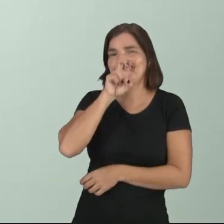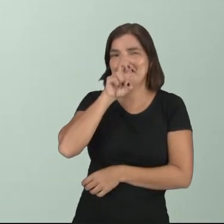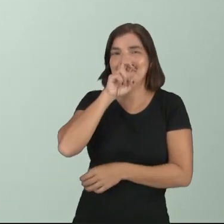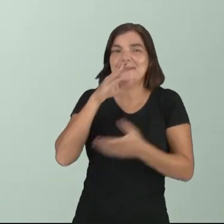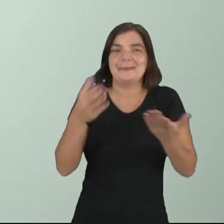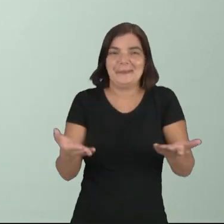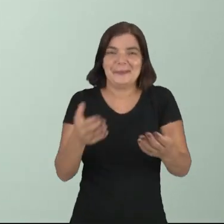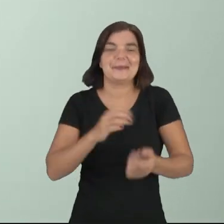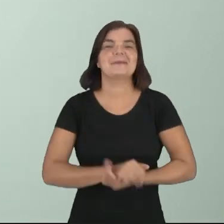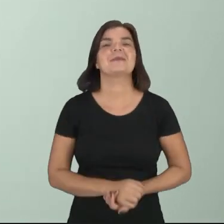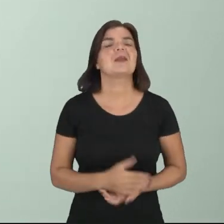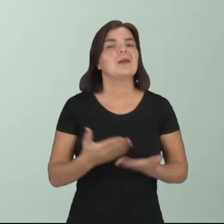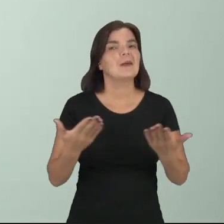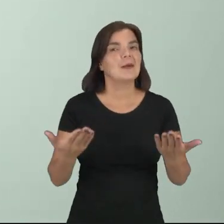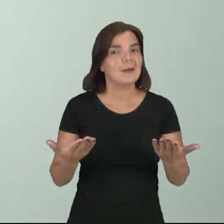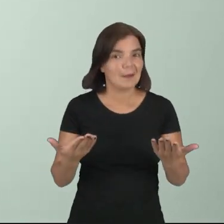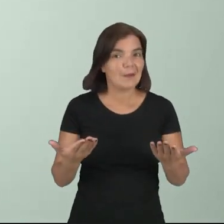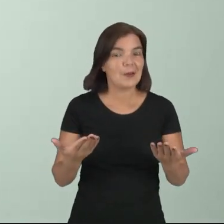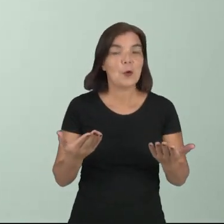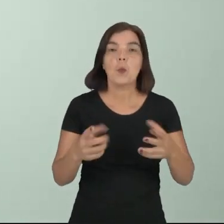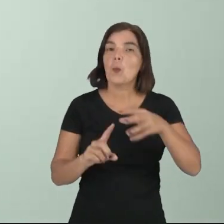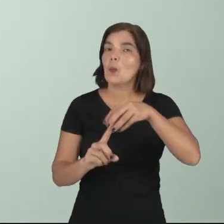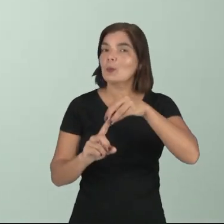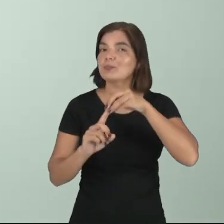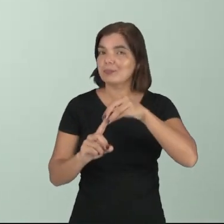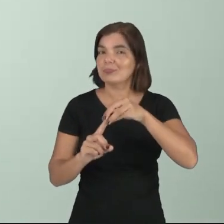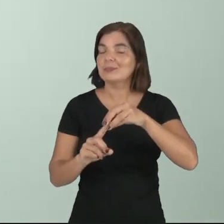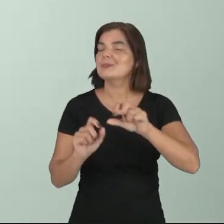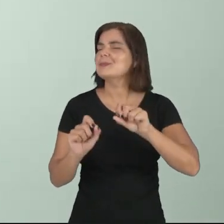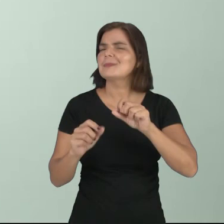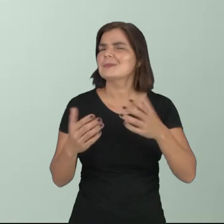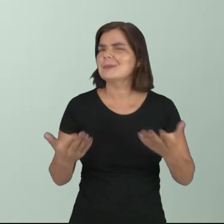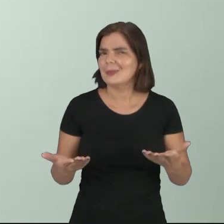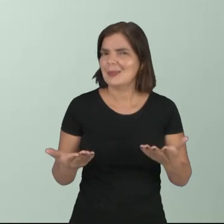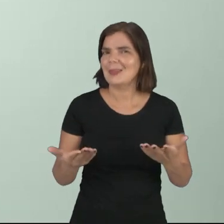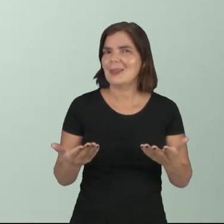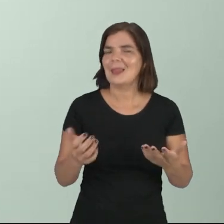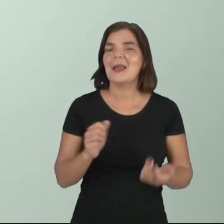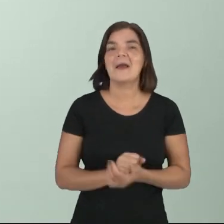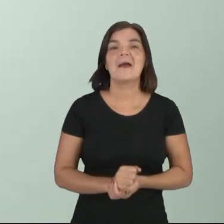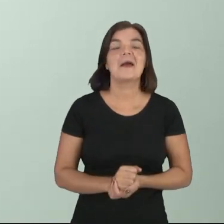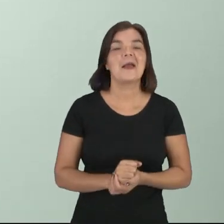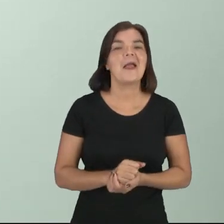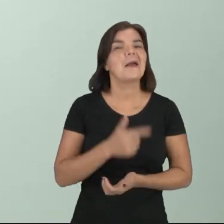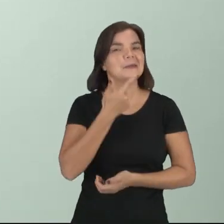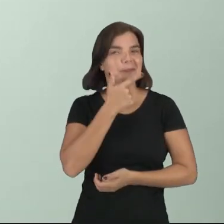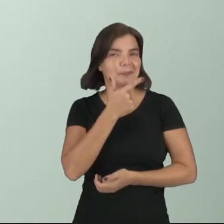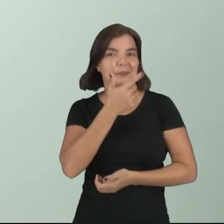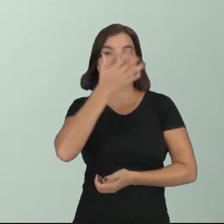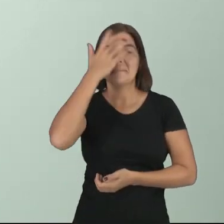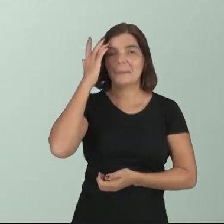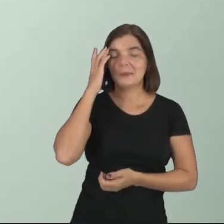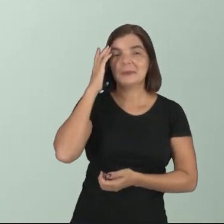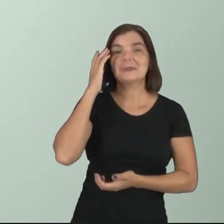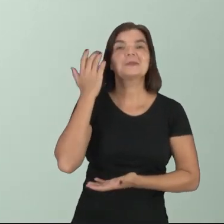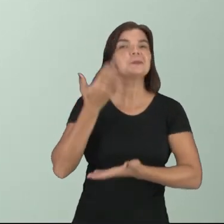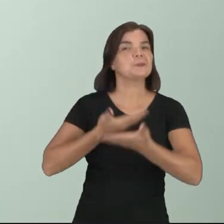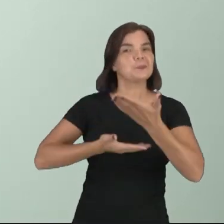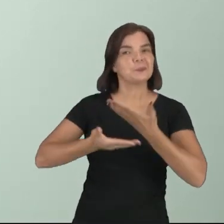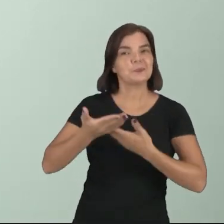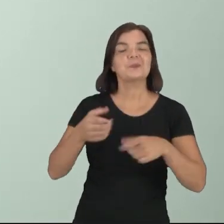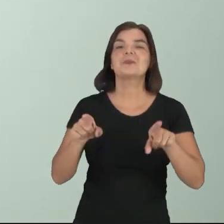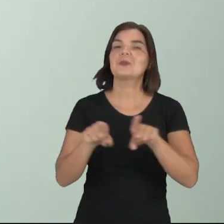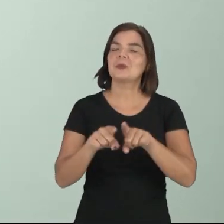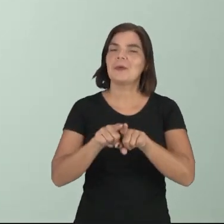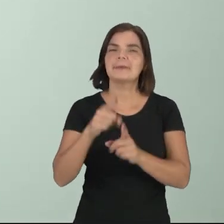a Mônica. Logo, o objetivo, a intenção desse texto é divertir o leitor, entreter